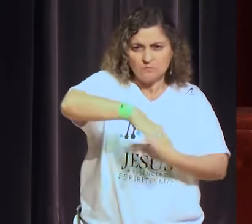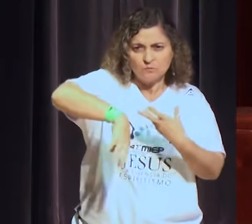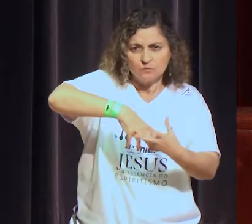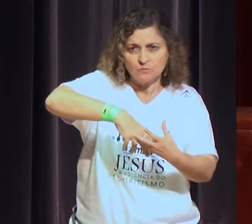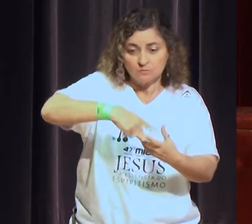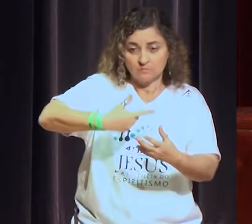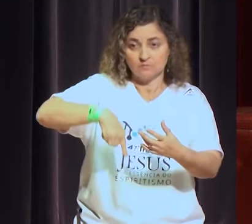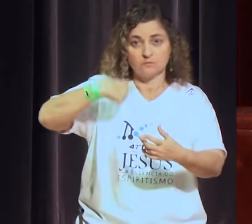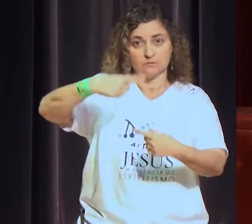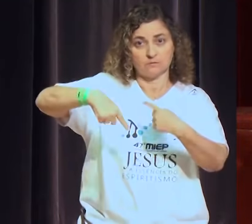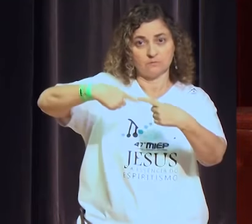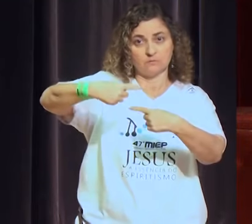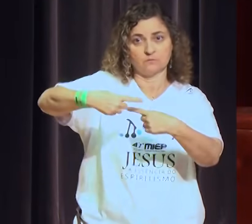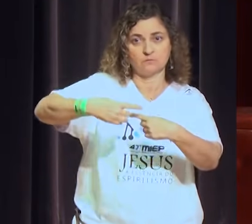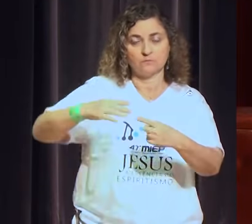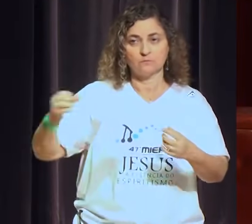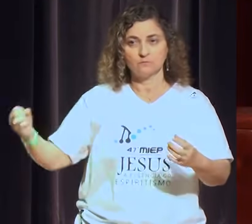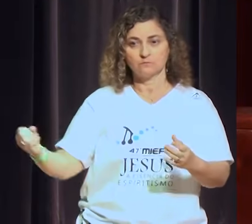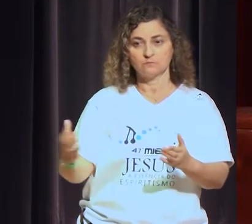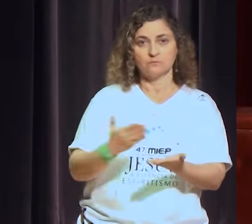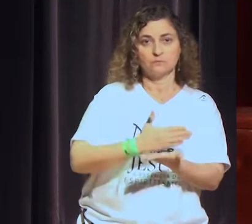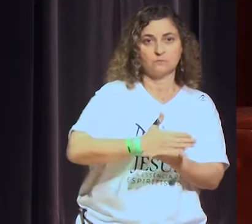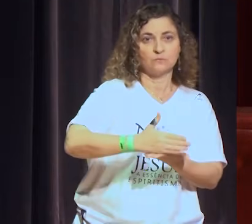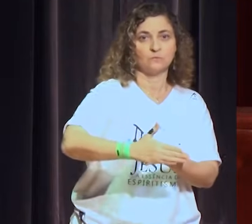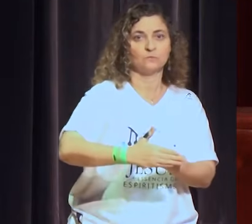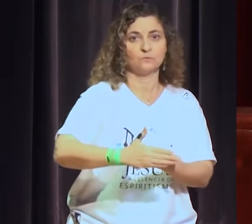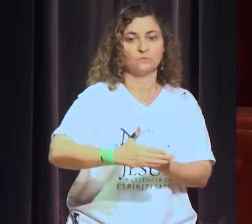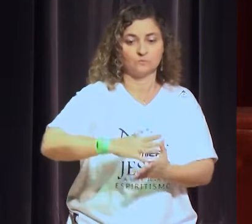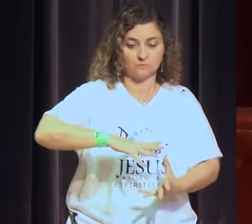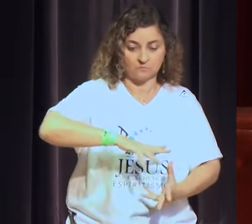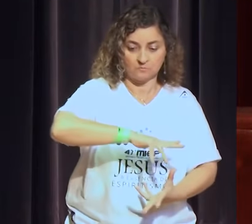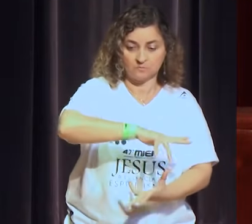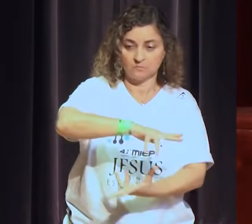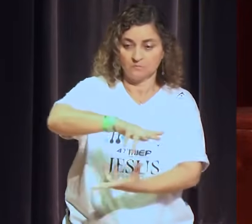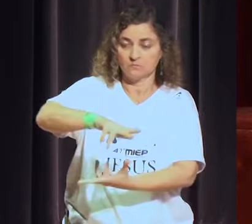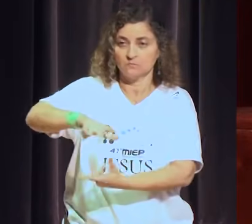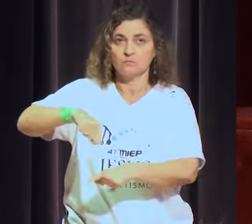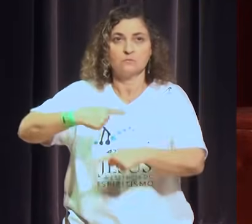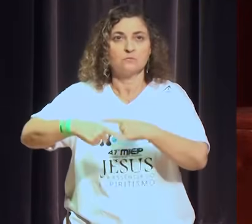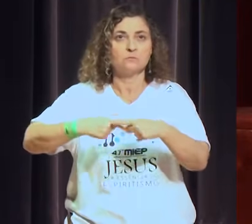o céu, e Gaia, a terra. Namorar.